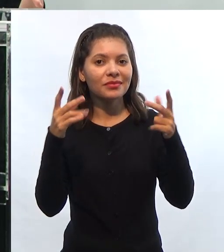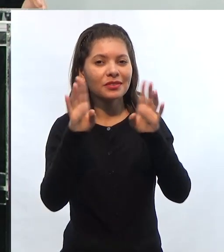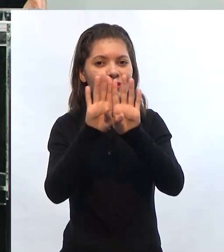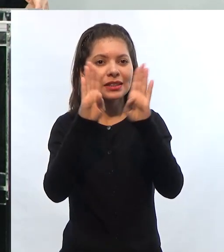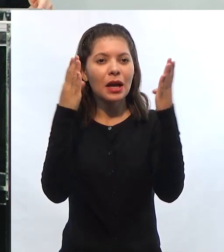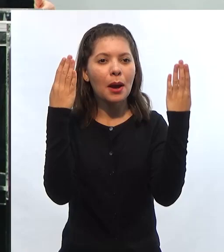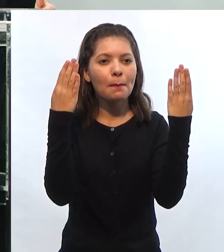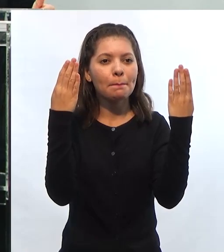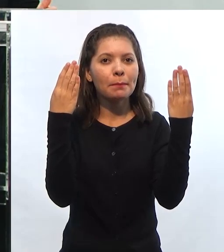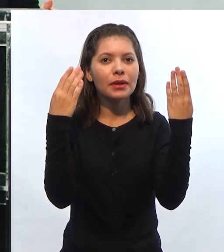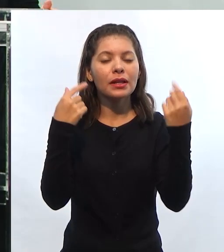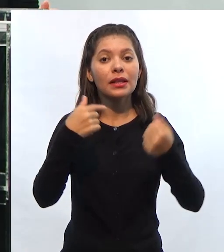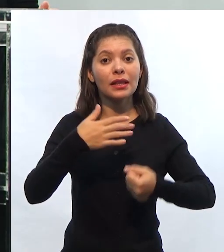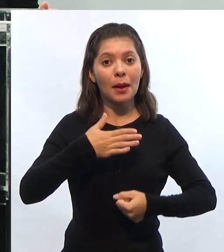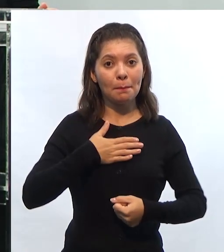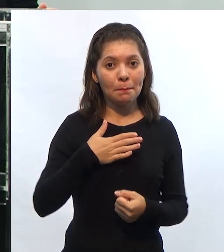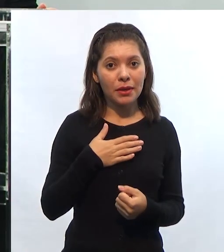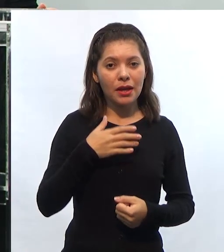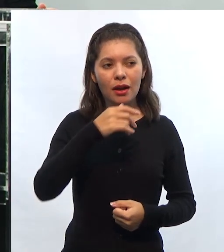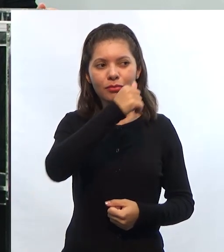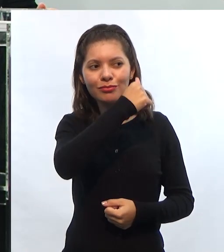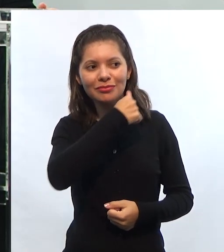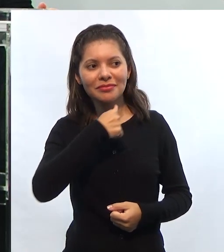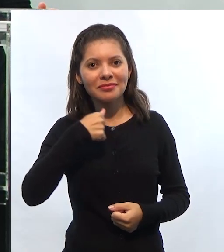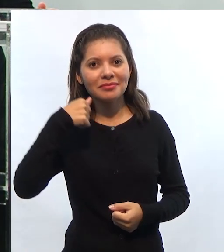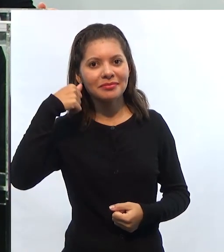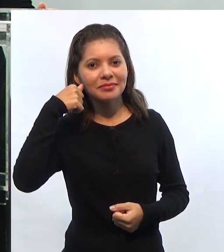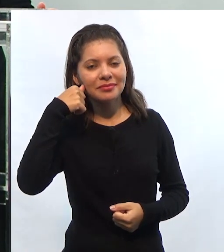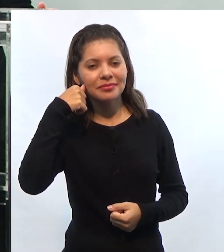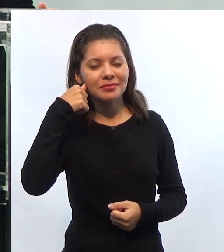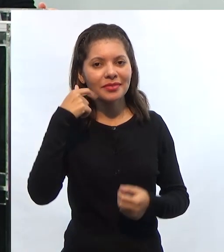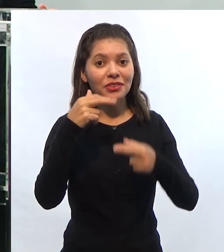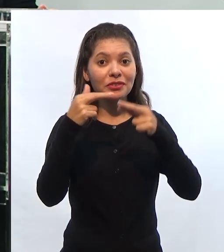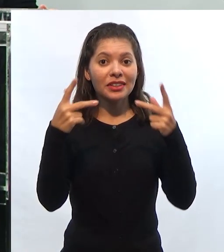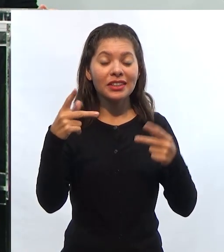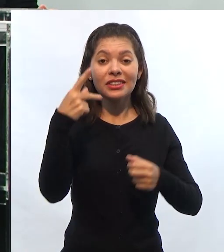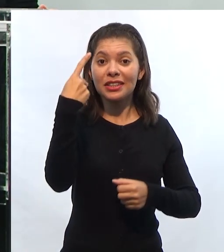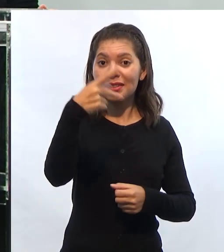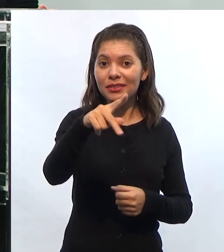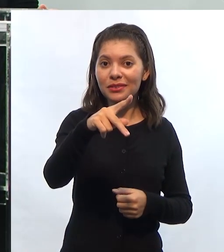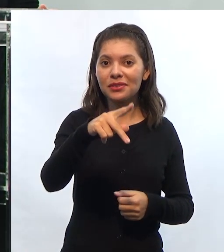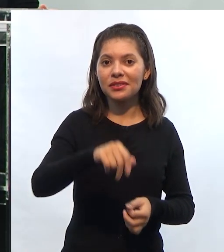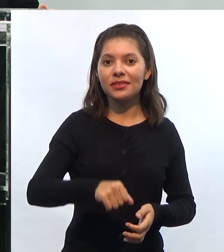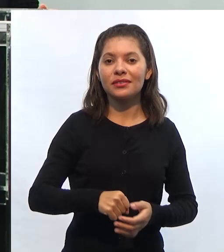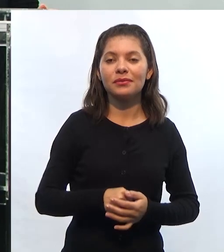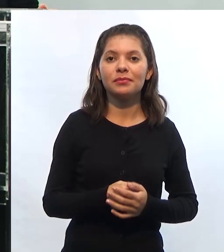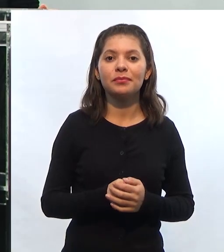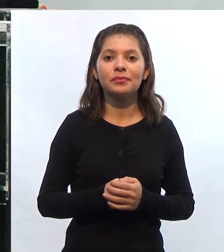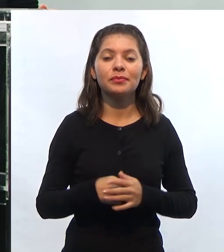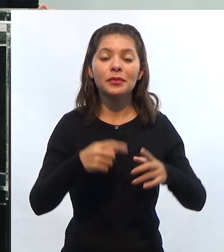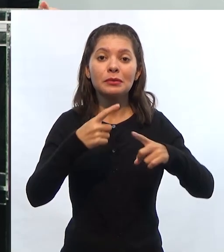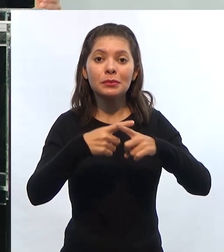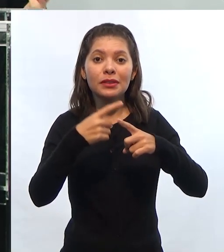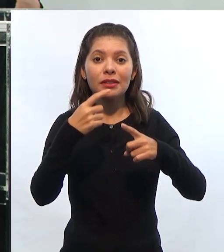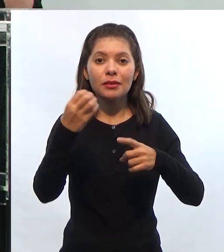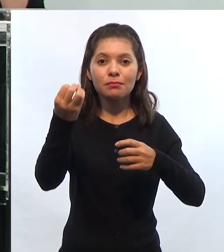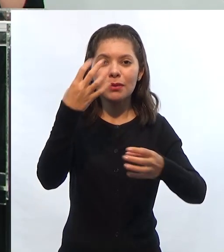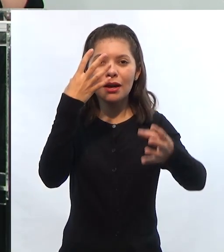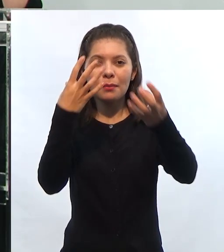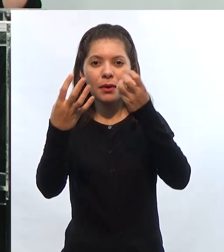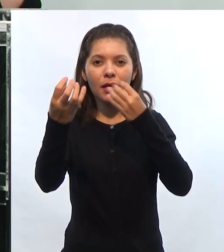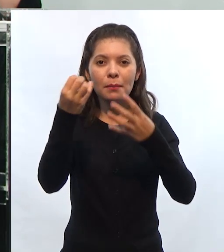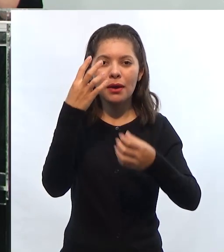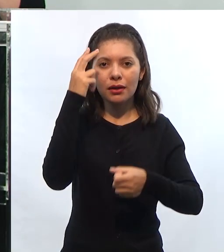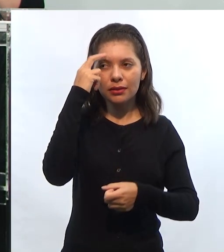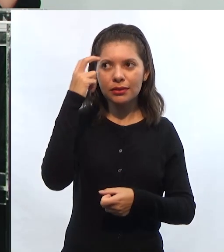você abre lá. E o que aparece na Amazon, quando eu entro, não vai ser o mesmo que vai aparecer no de outras pessoas, porque vai